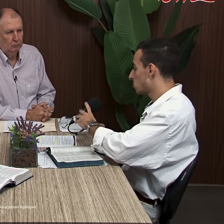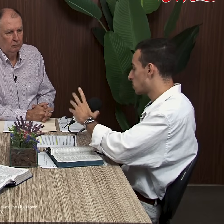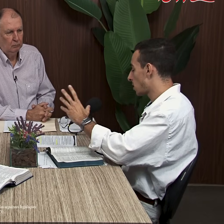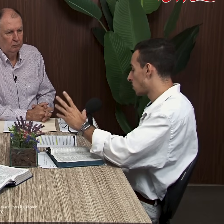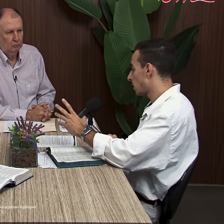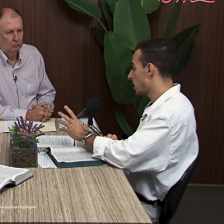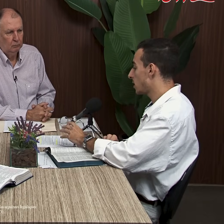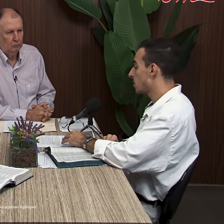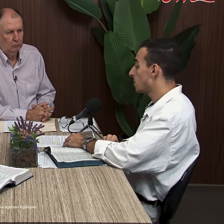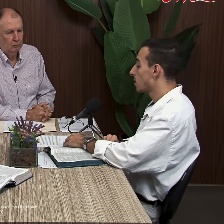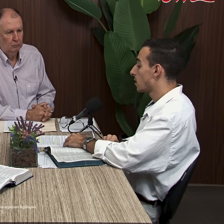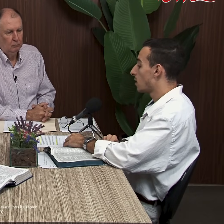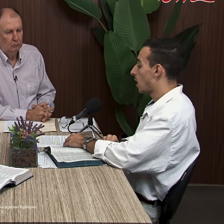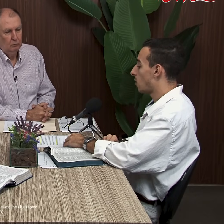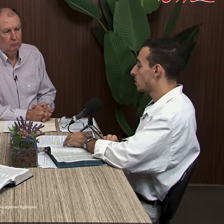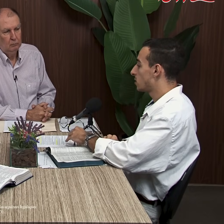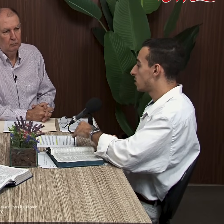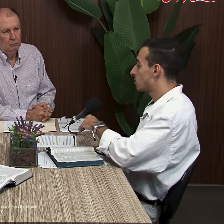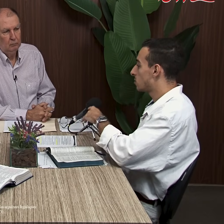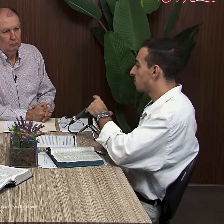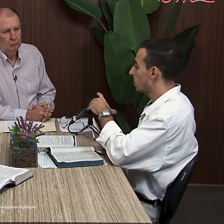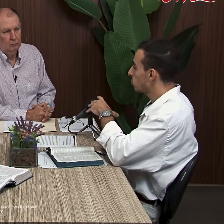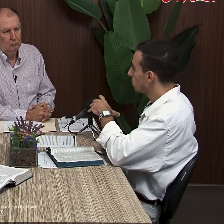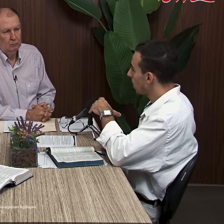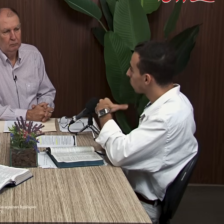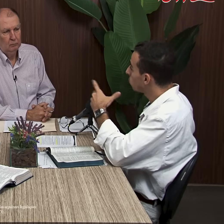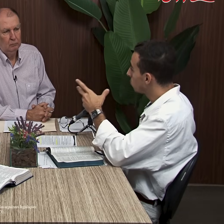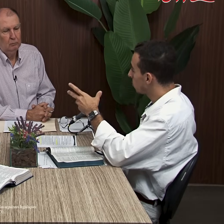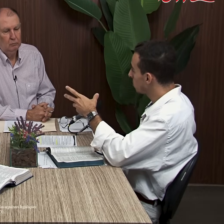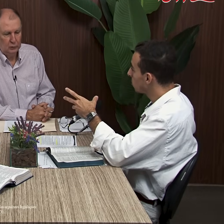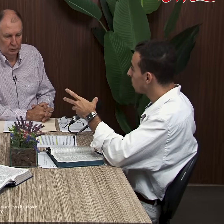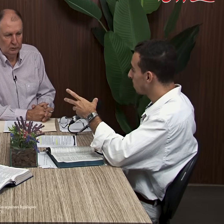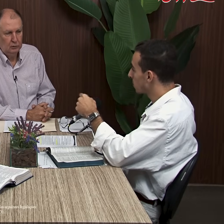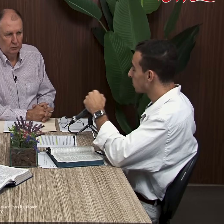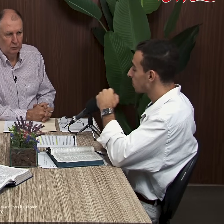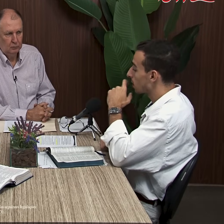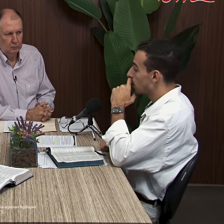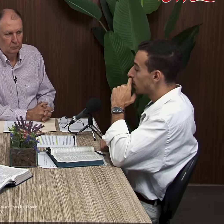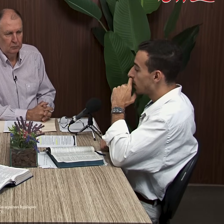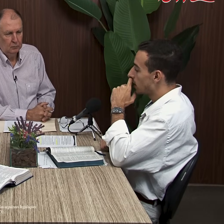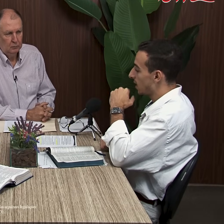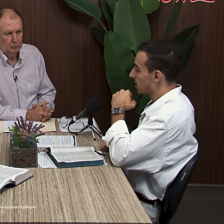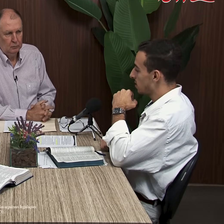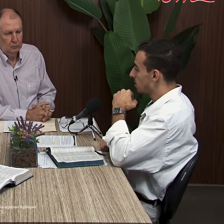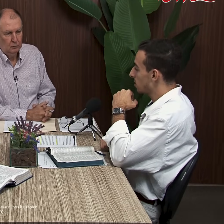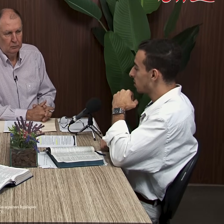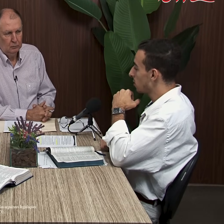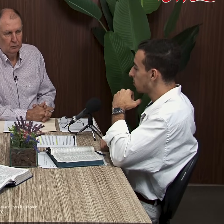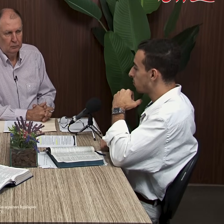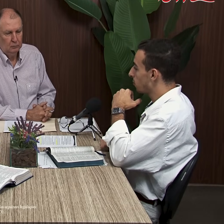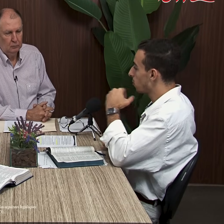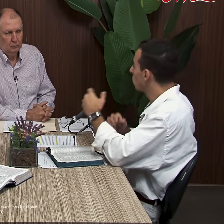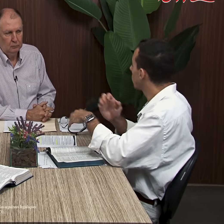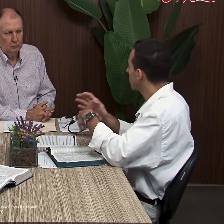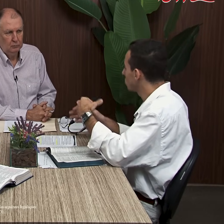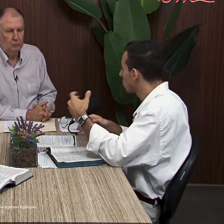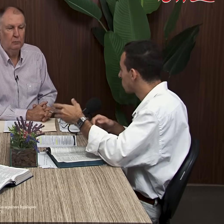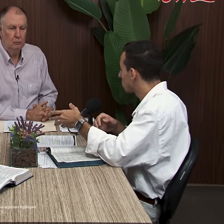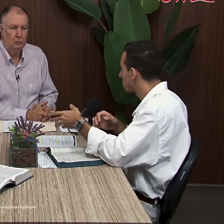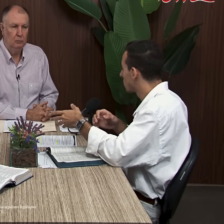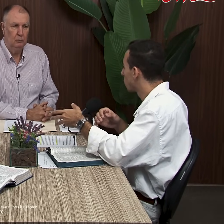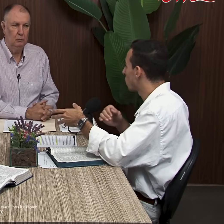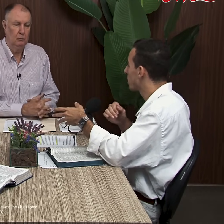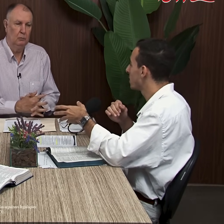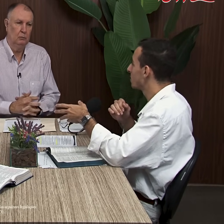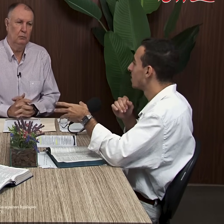ação do Senhor ali, onde tivemos alguns dons se cumprindo. Interessante que foi um atrás do